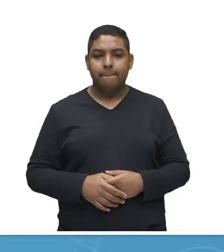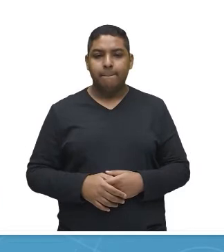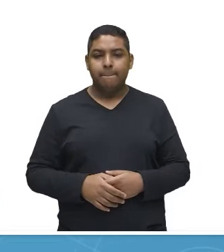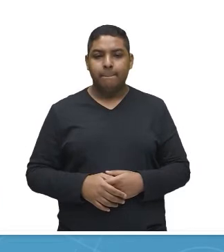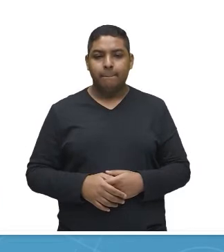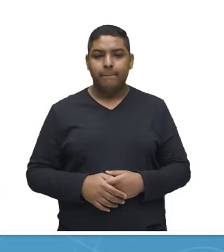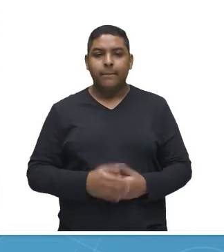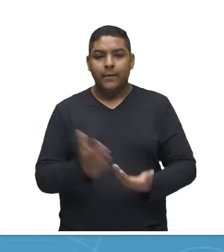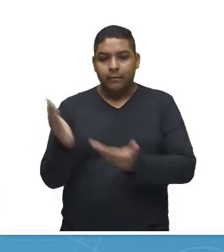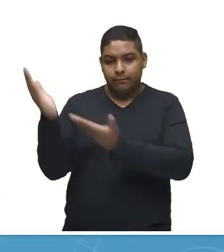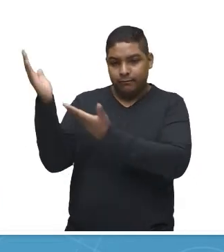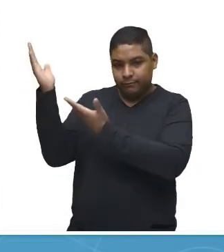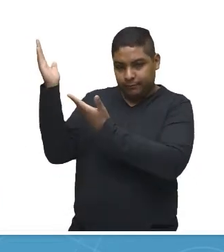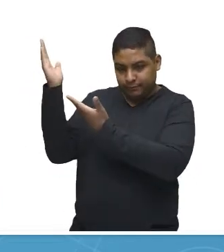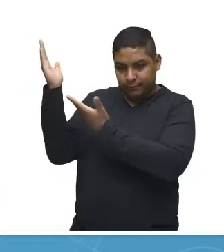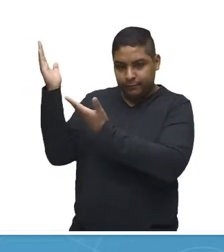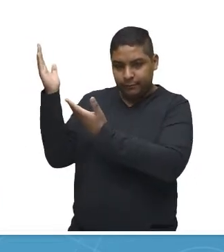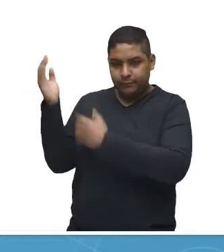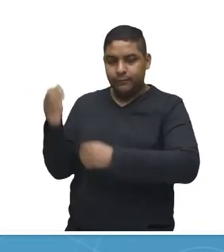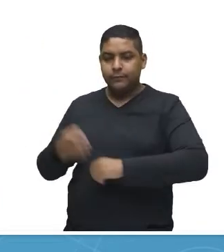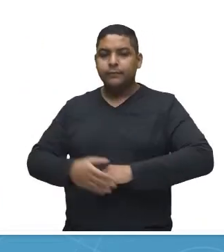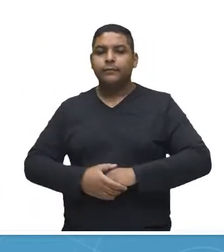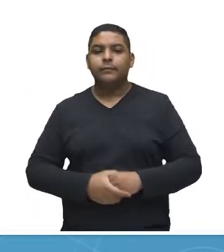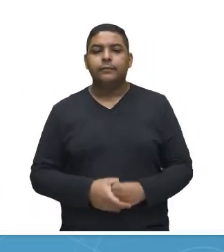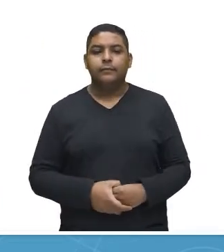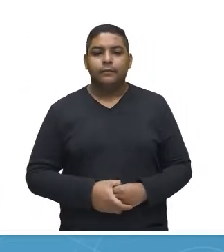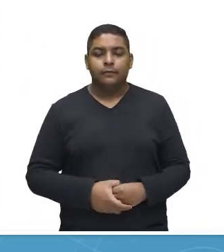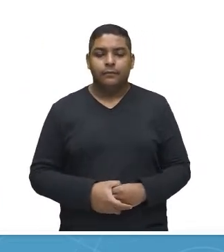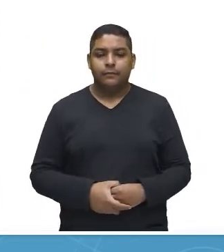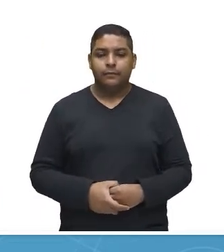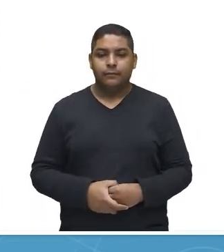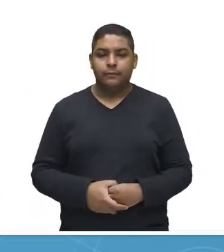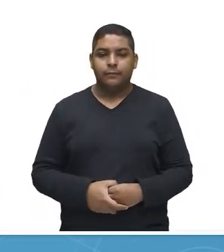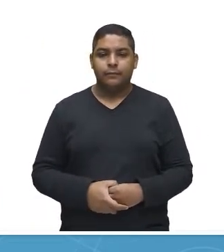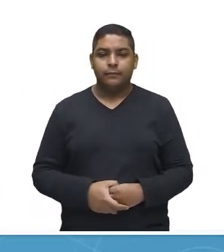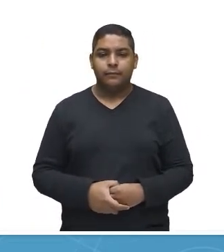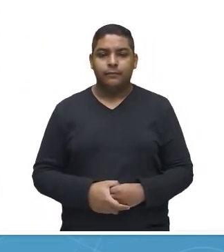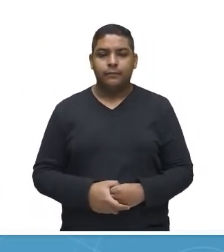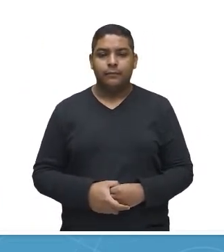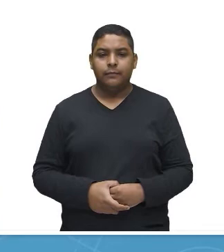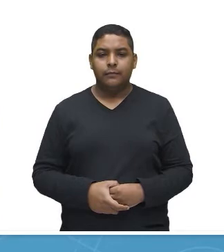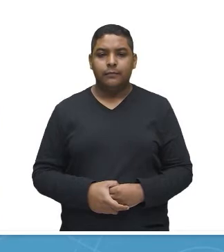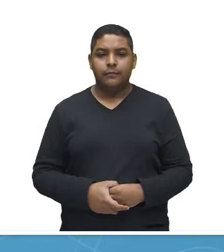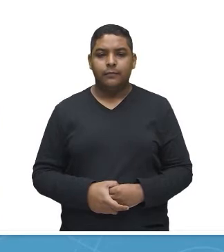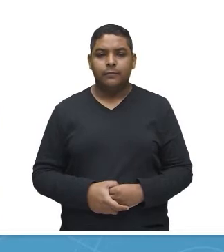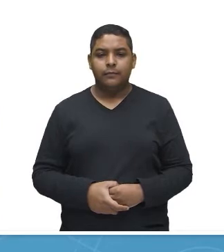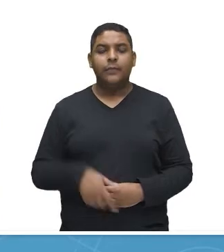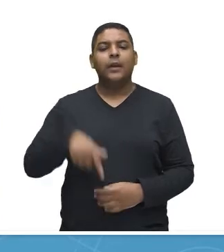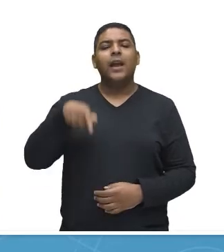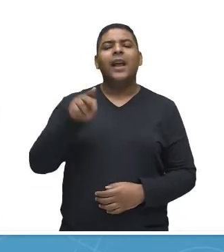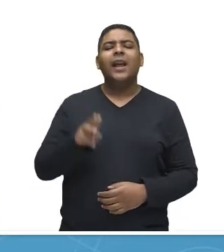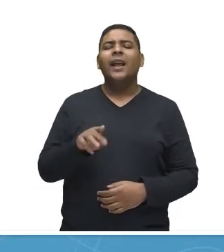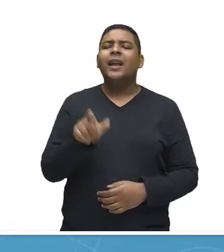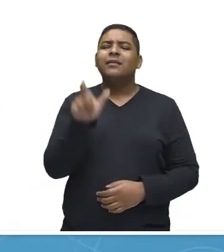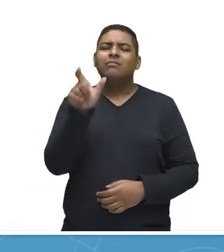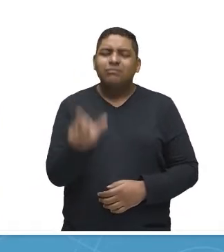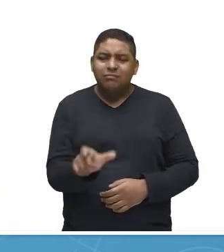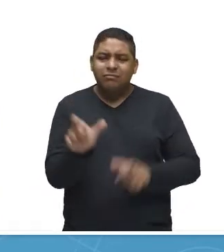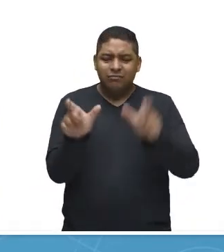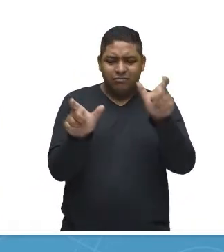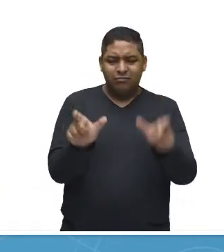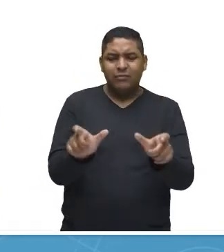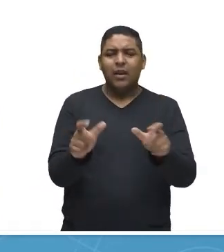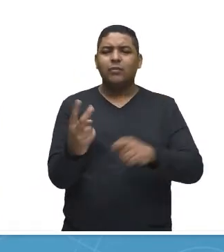aí na telinha. Aí eu pergunto a vocês. Quem será que tem o maior gasto energético? Ou